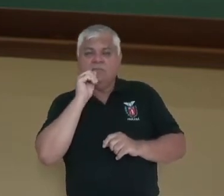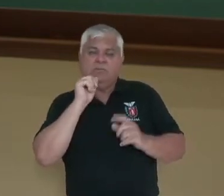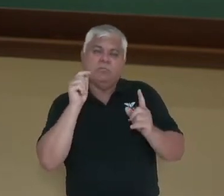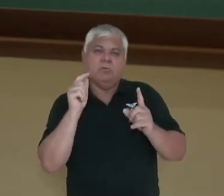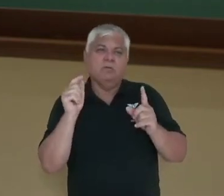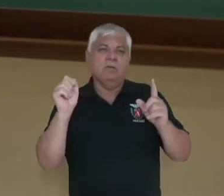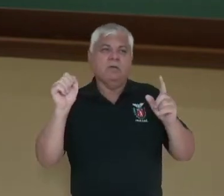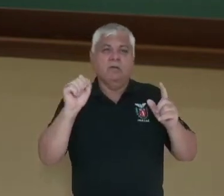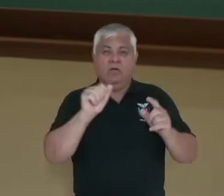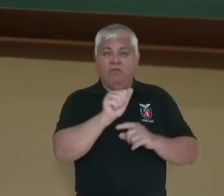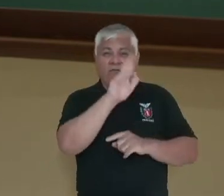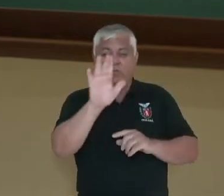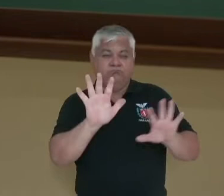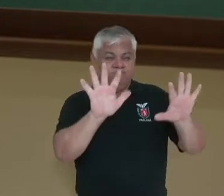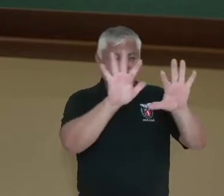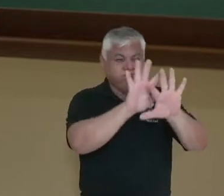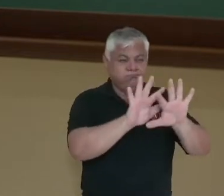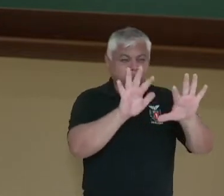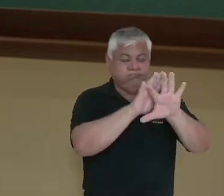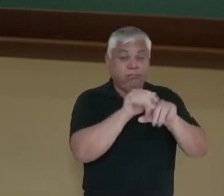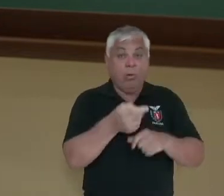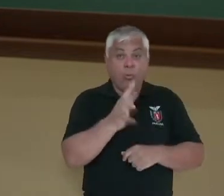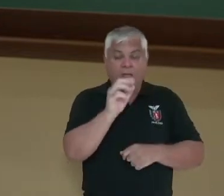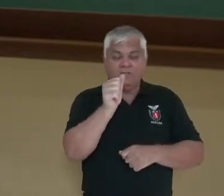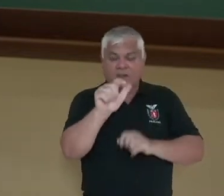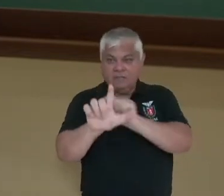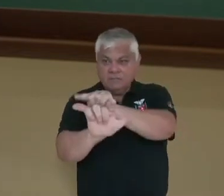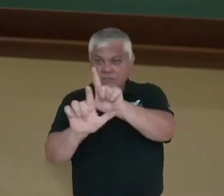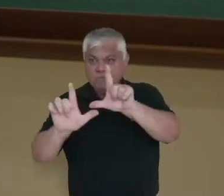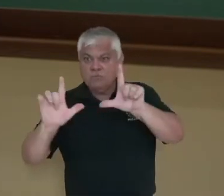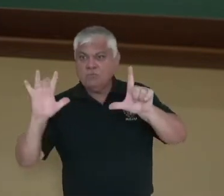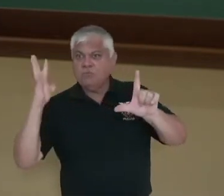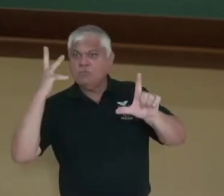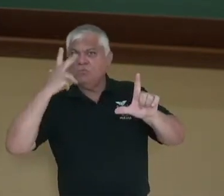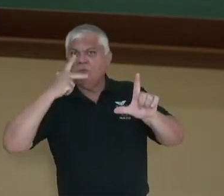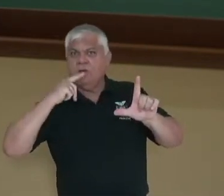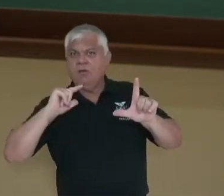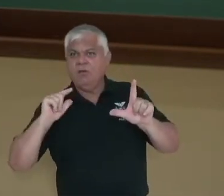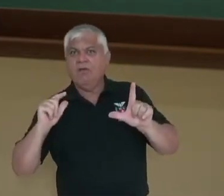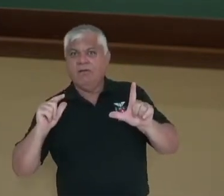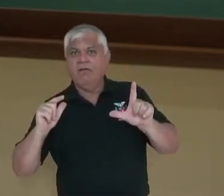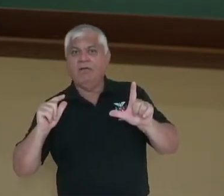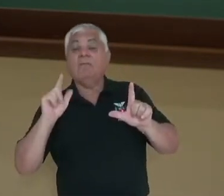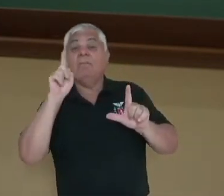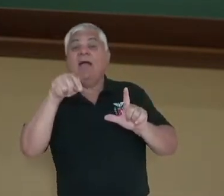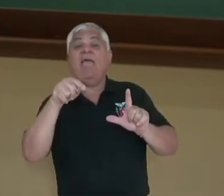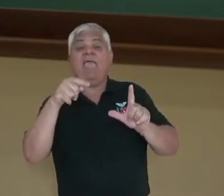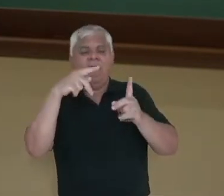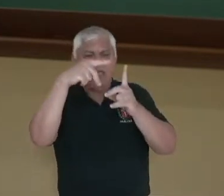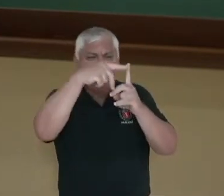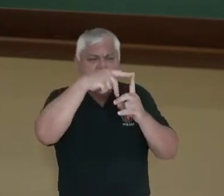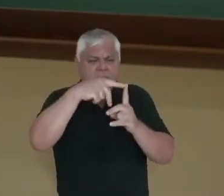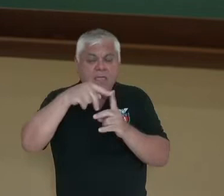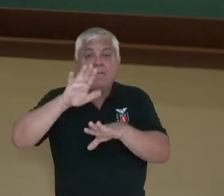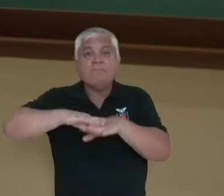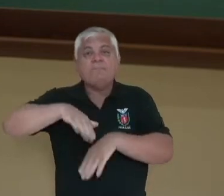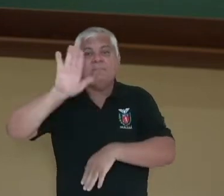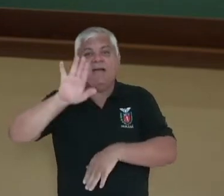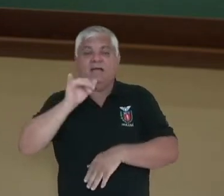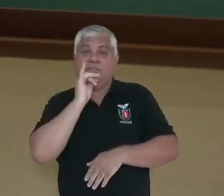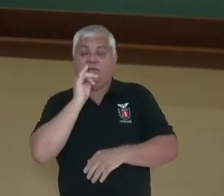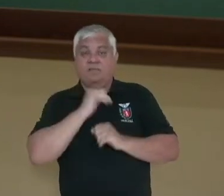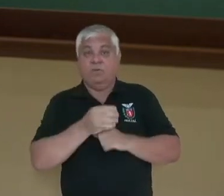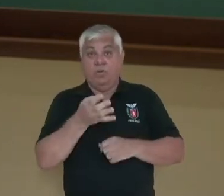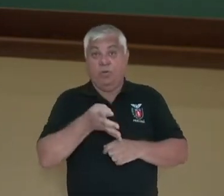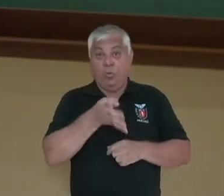imagem Full HD e aqui uma 4K. Qual que é a diferença? Não está no tamanho da tela, está no tamanho dos quadradinhos. Então o 4K,